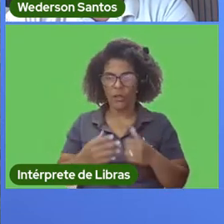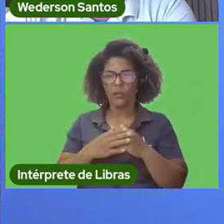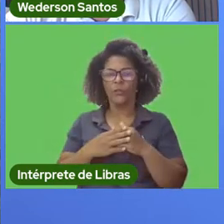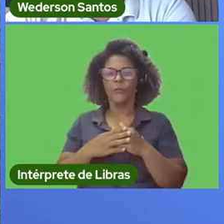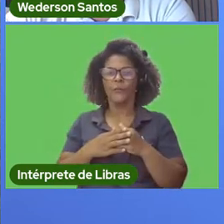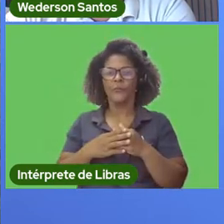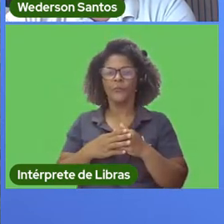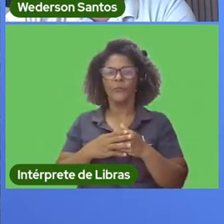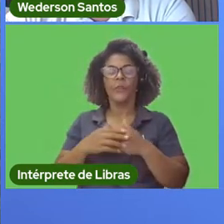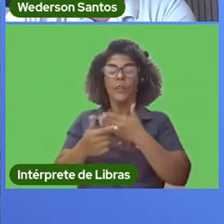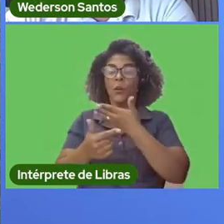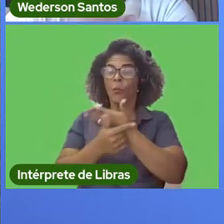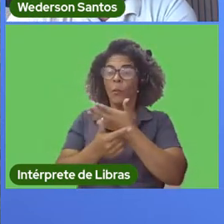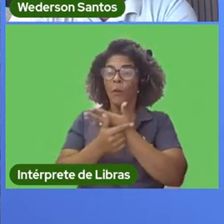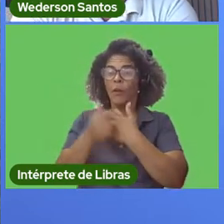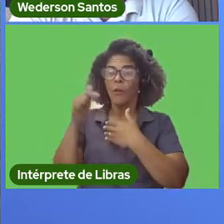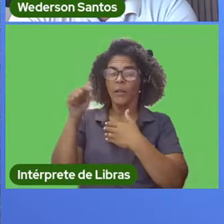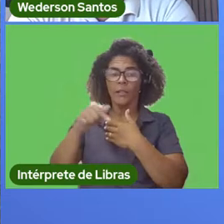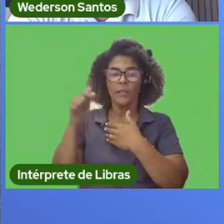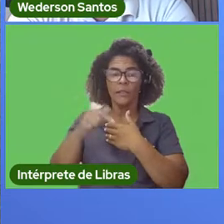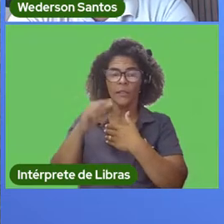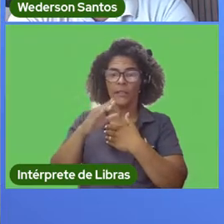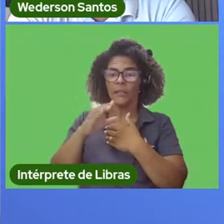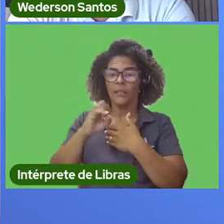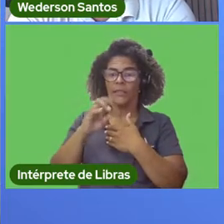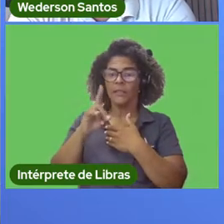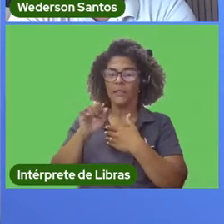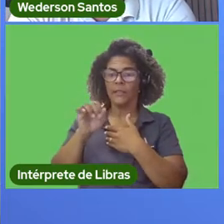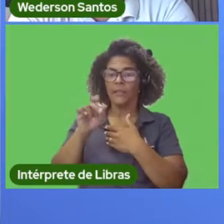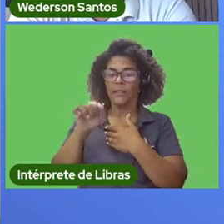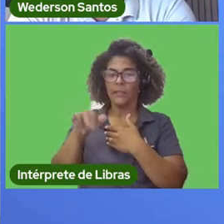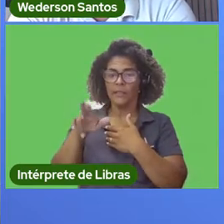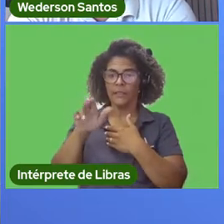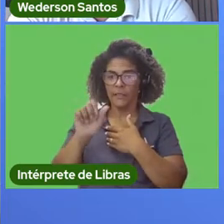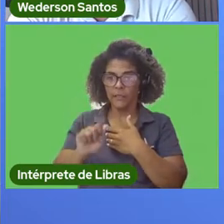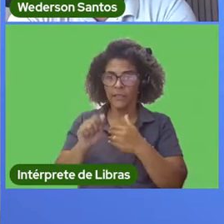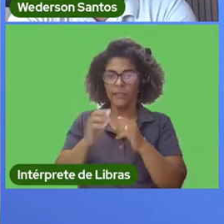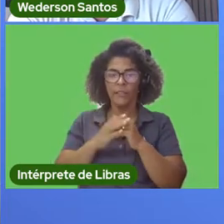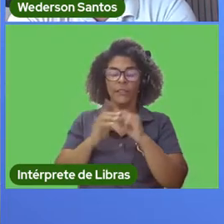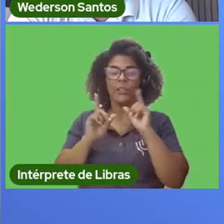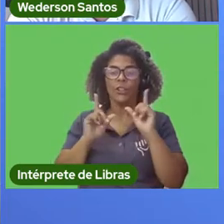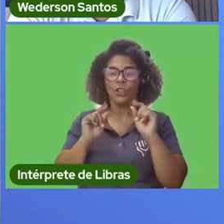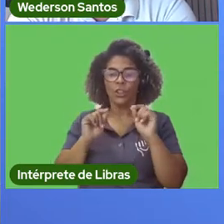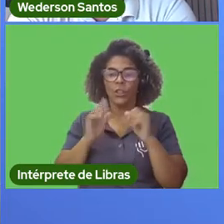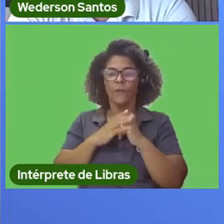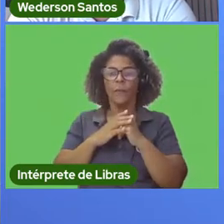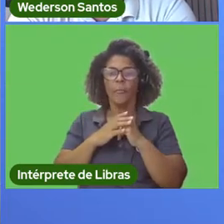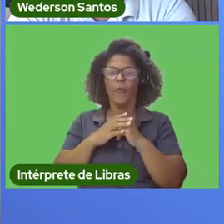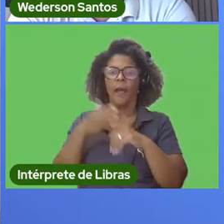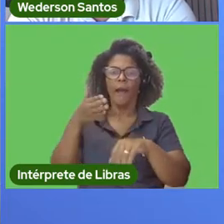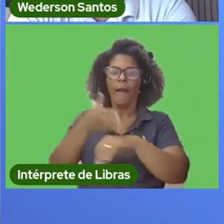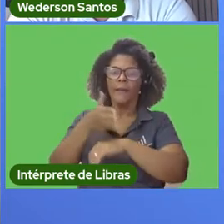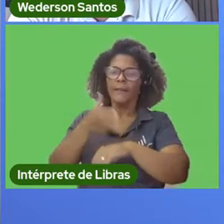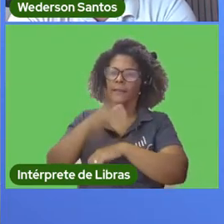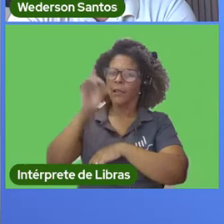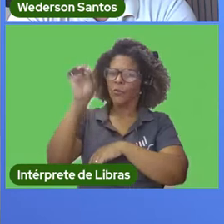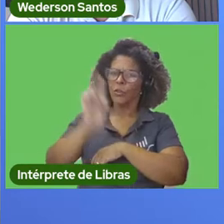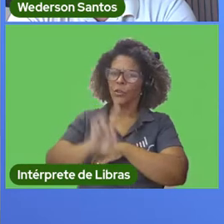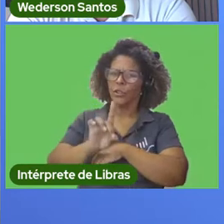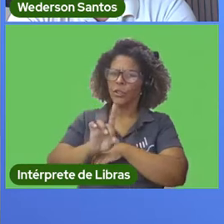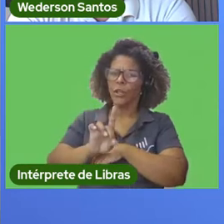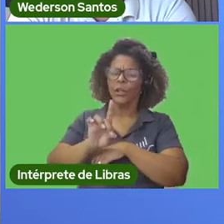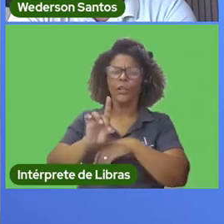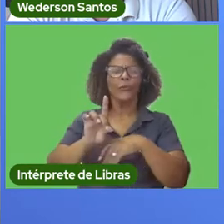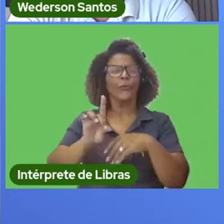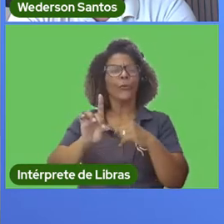que ele tem de cidadania, eu acho que essa discussão que você traz, assim, de que acessar esse direito vai muito para além